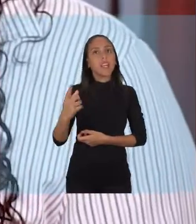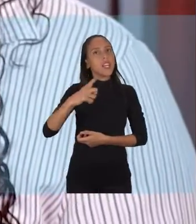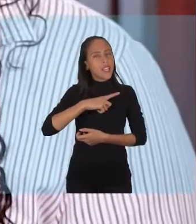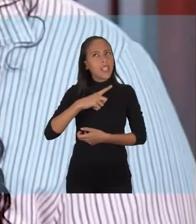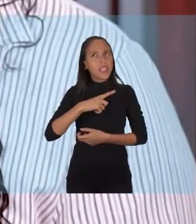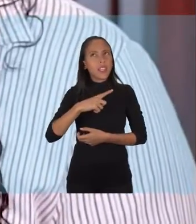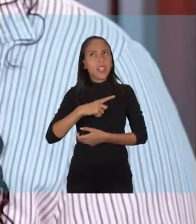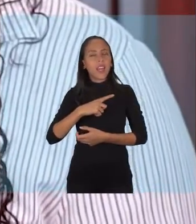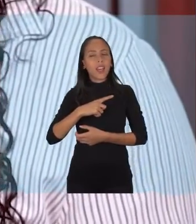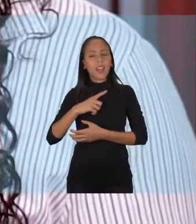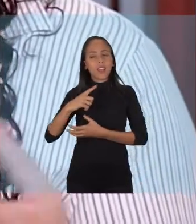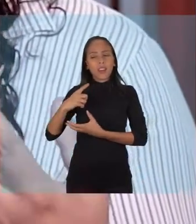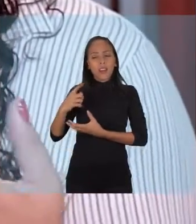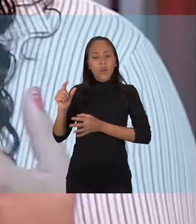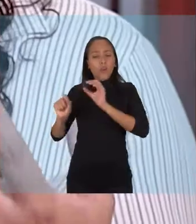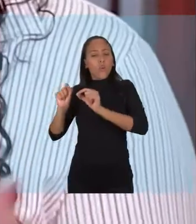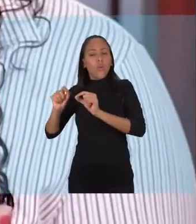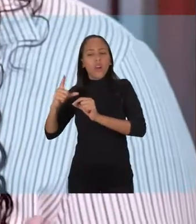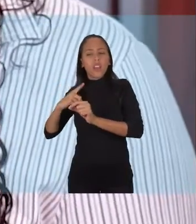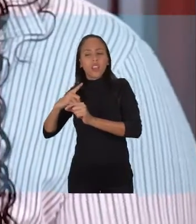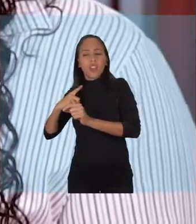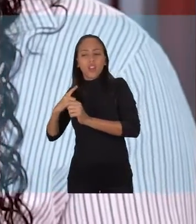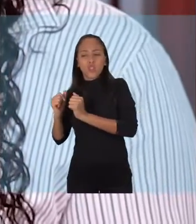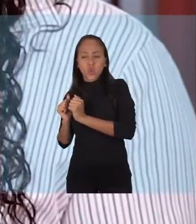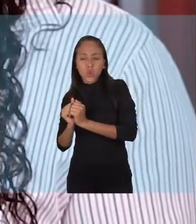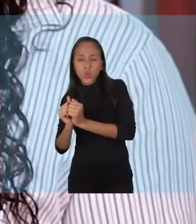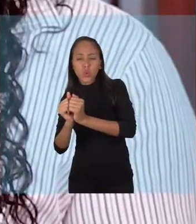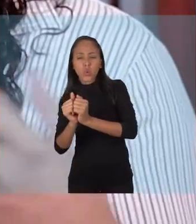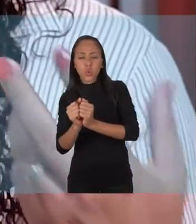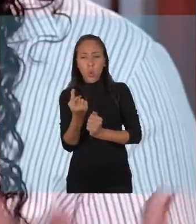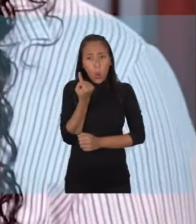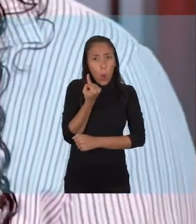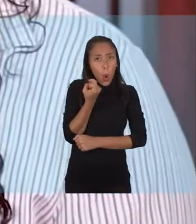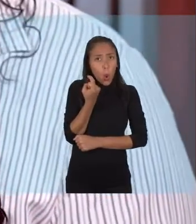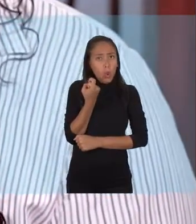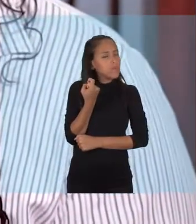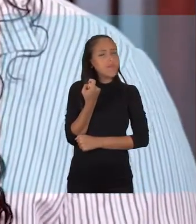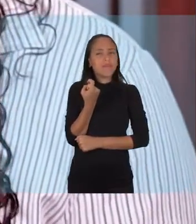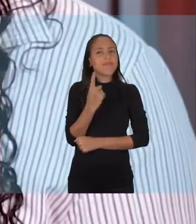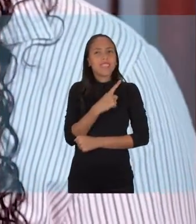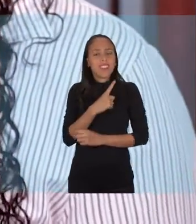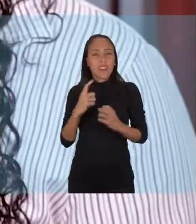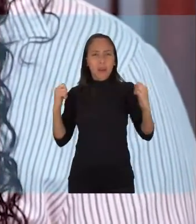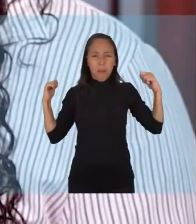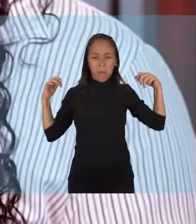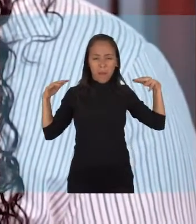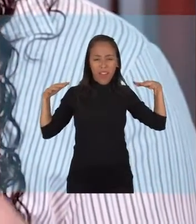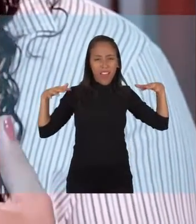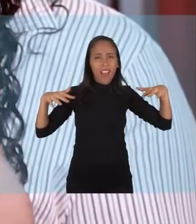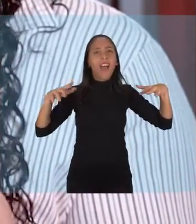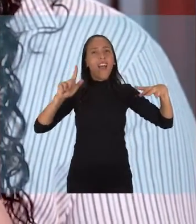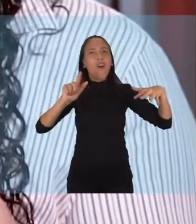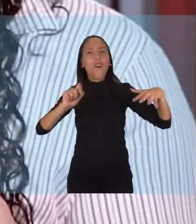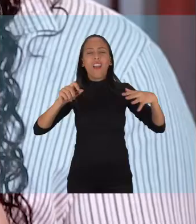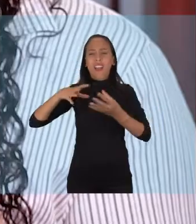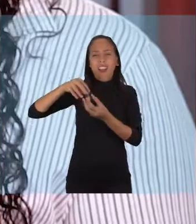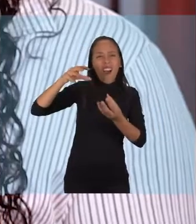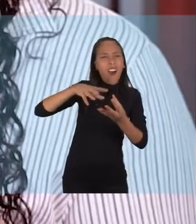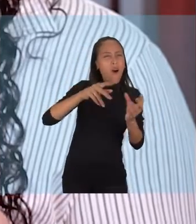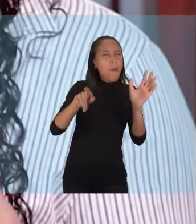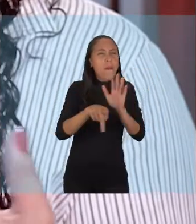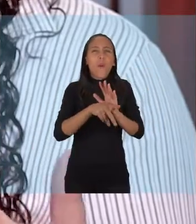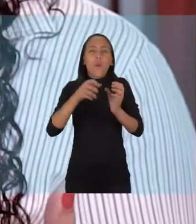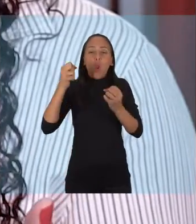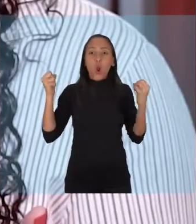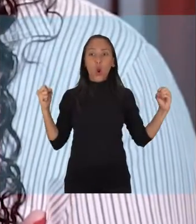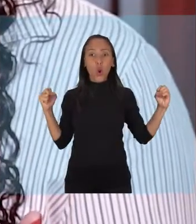alguém caminhando com a gente, não só um alguém, mas existem legiões de seres de luz que caminham com a gente, que esperam